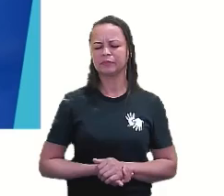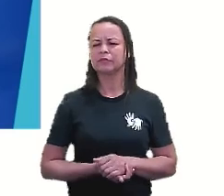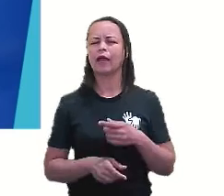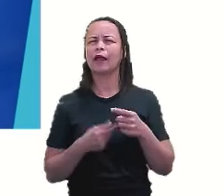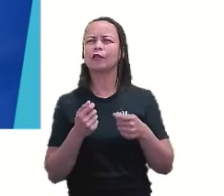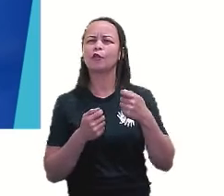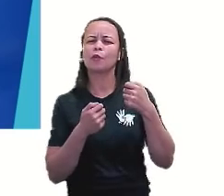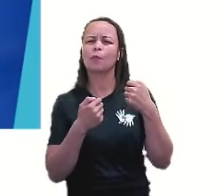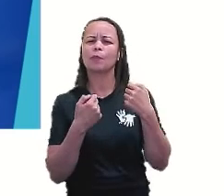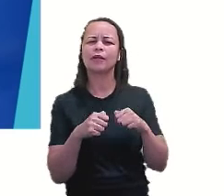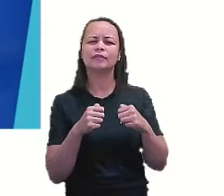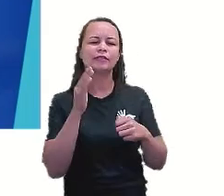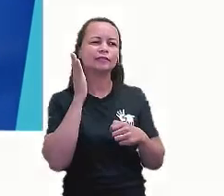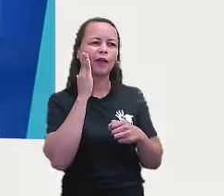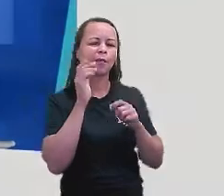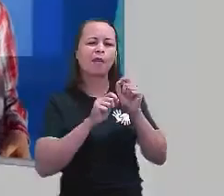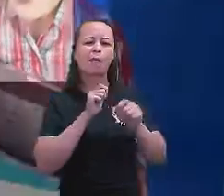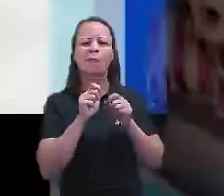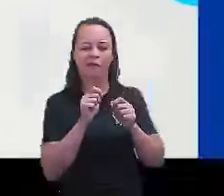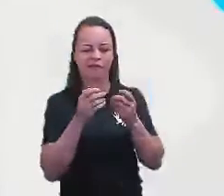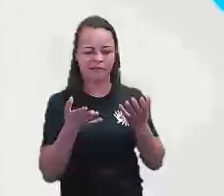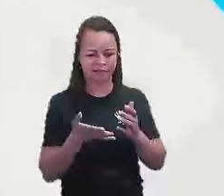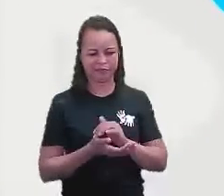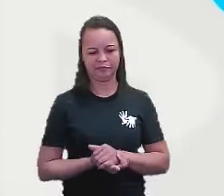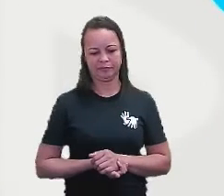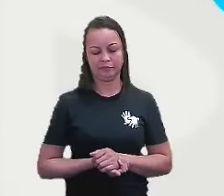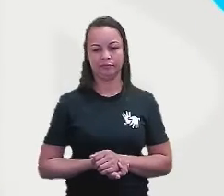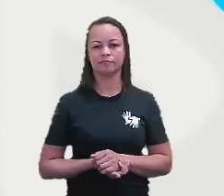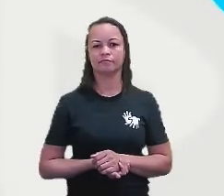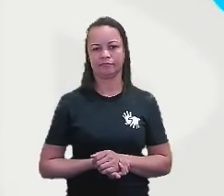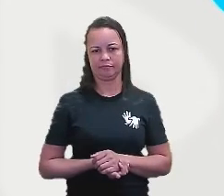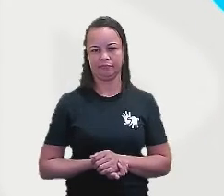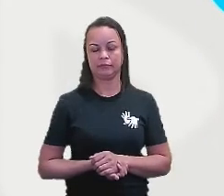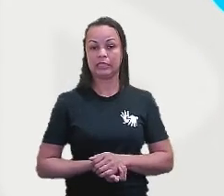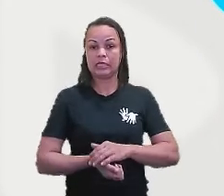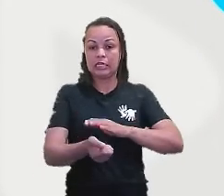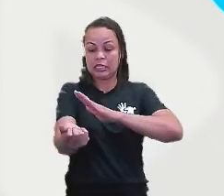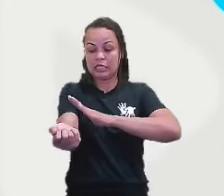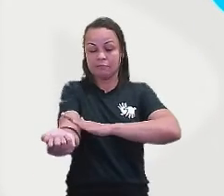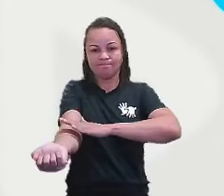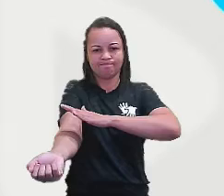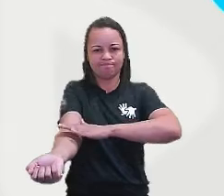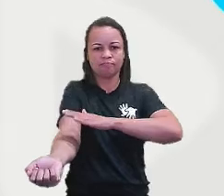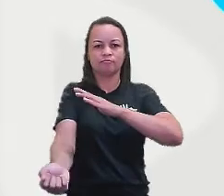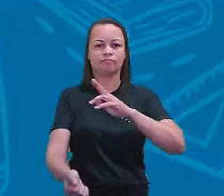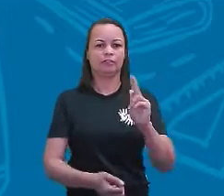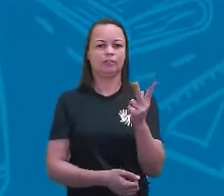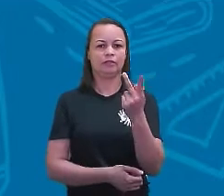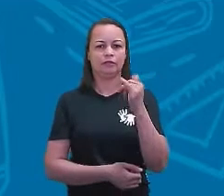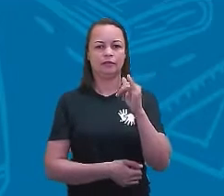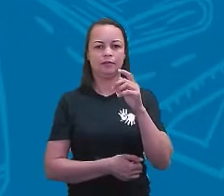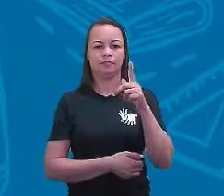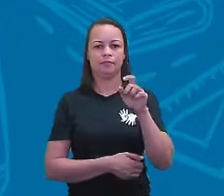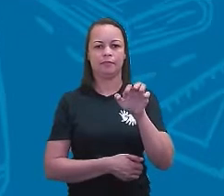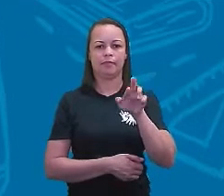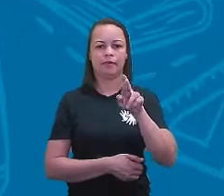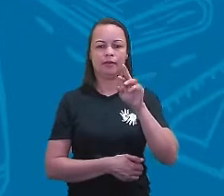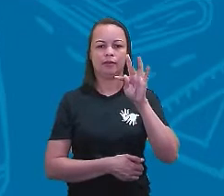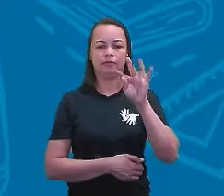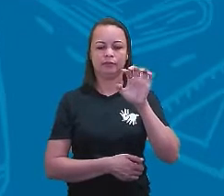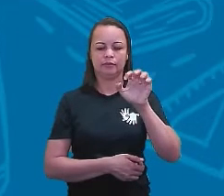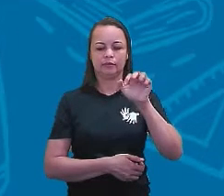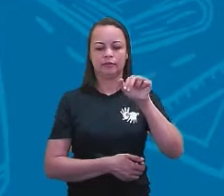o que é que eu preciso saber? É exatamente isso aqui. Hipertensão. Já que a gente falou, né, nesse primeiro momento, naquele primeiro momento